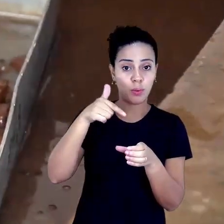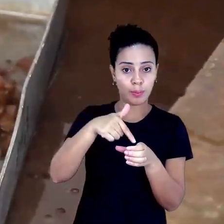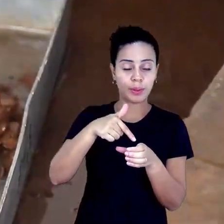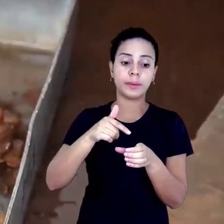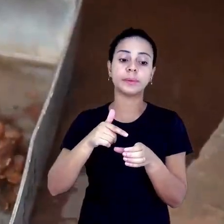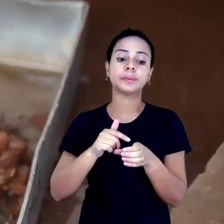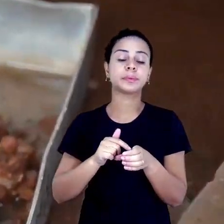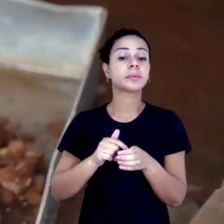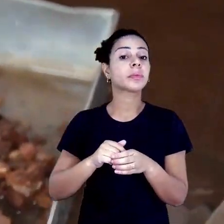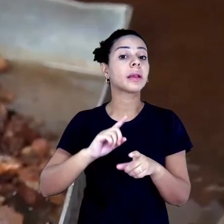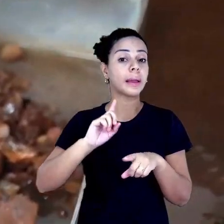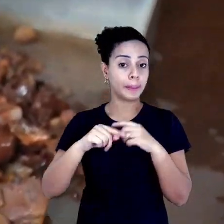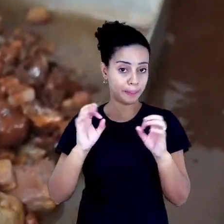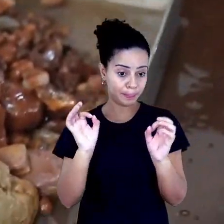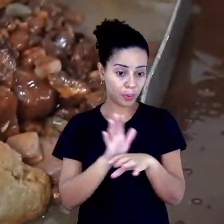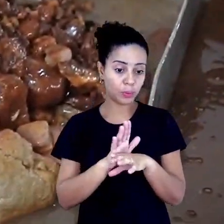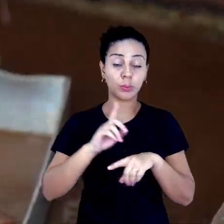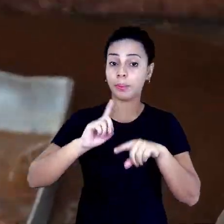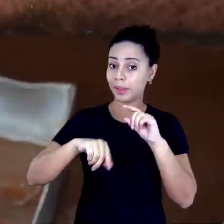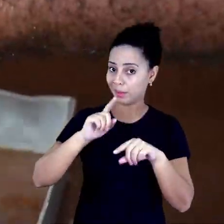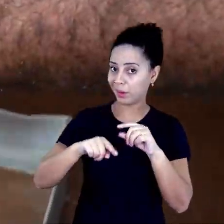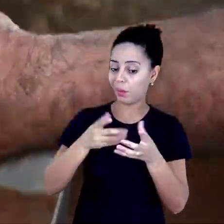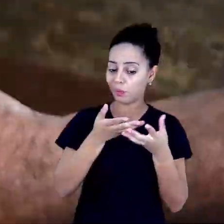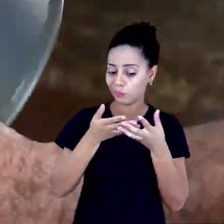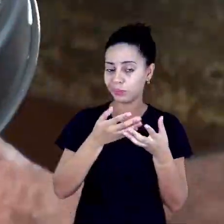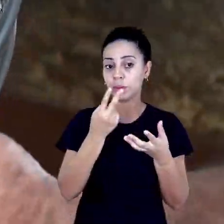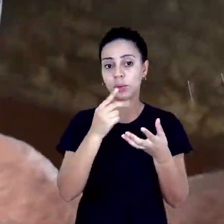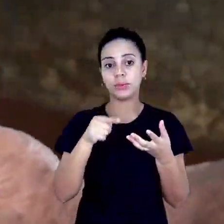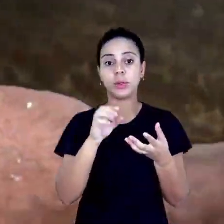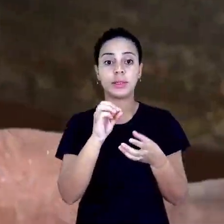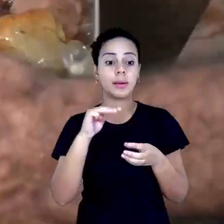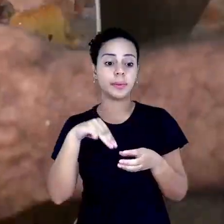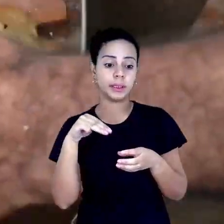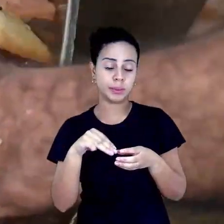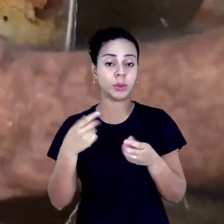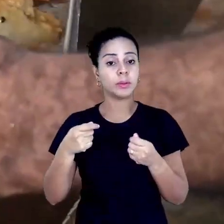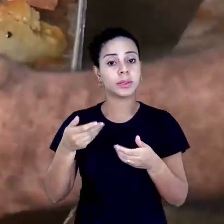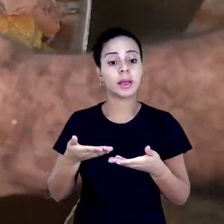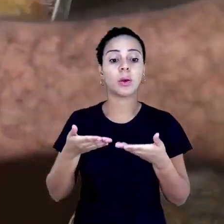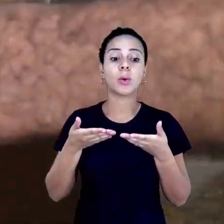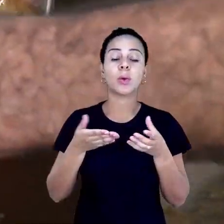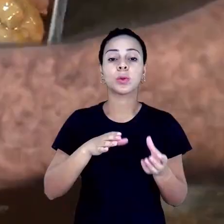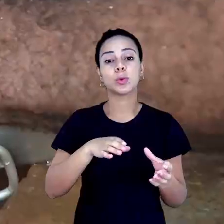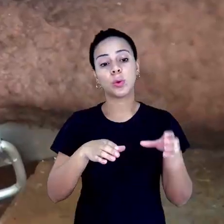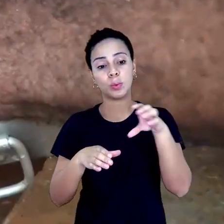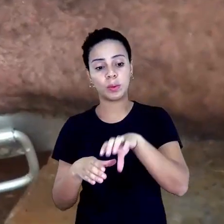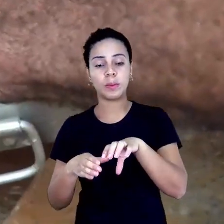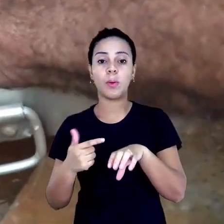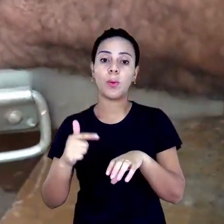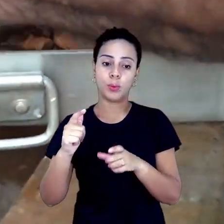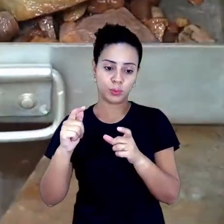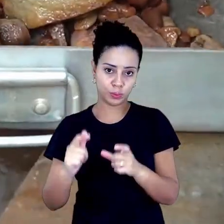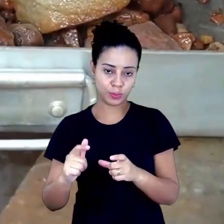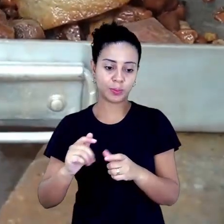Após a lavagem, o material retido na peneira de 2,0 mm é colocado em um recipiente,